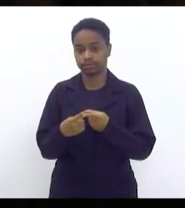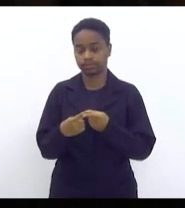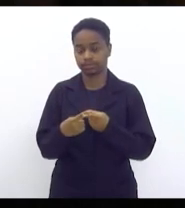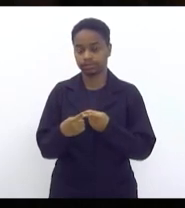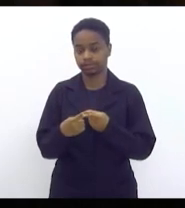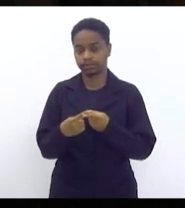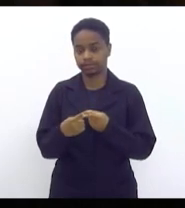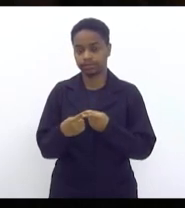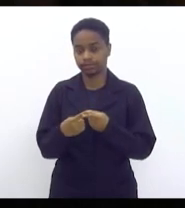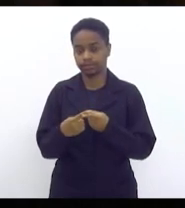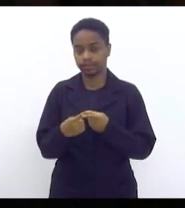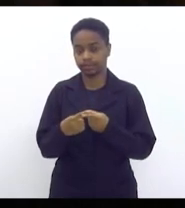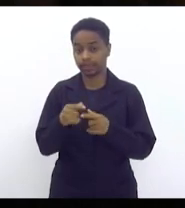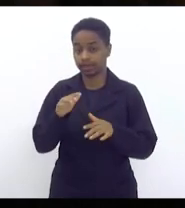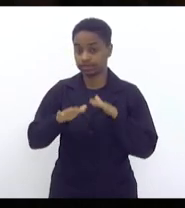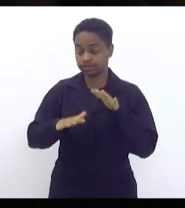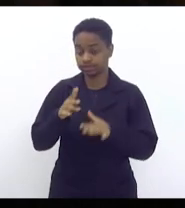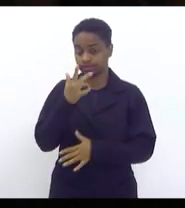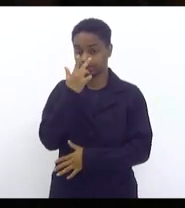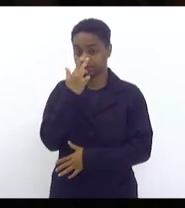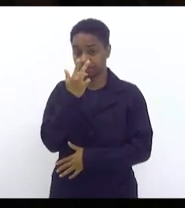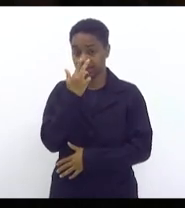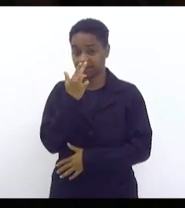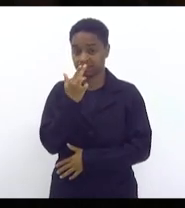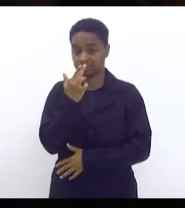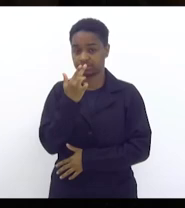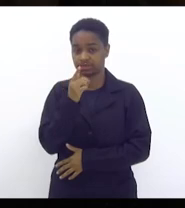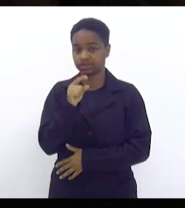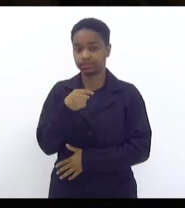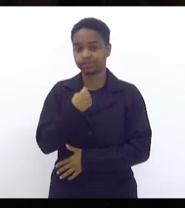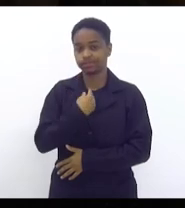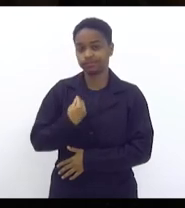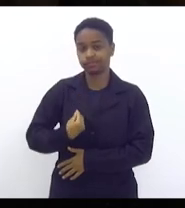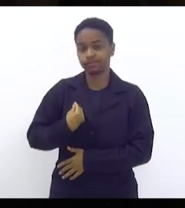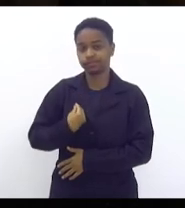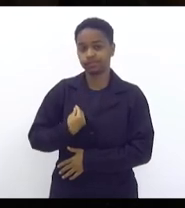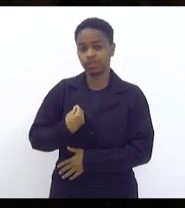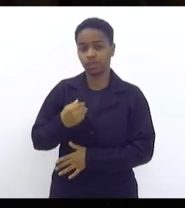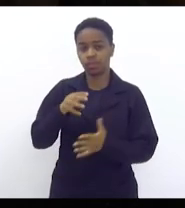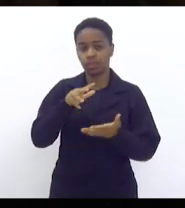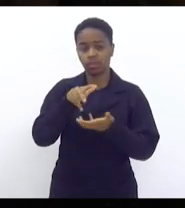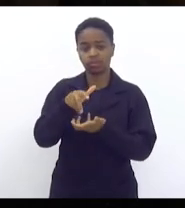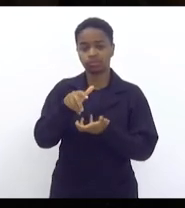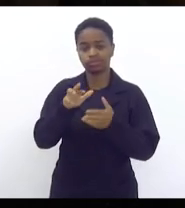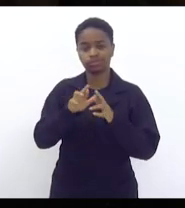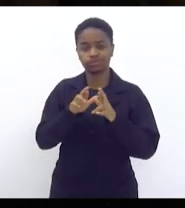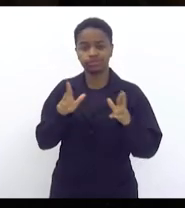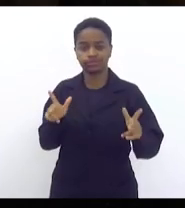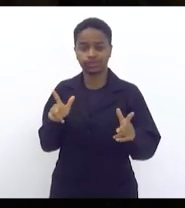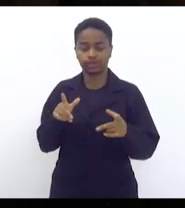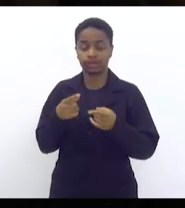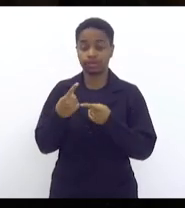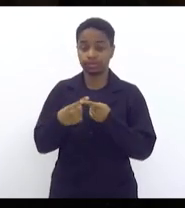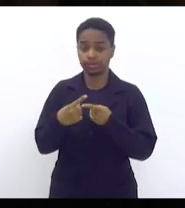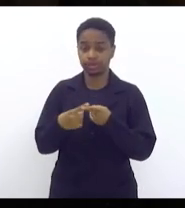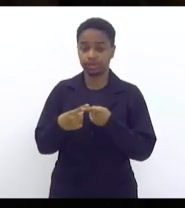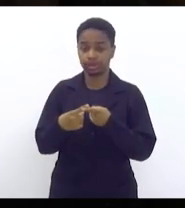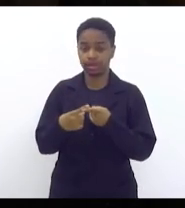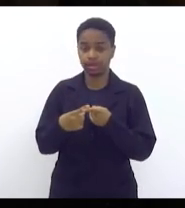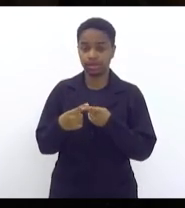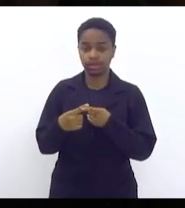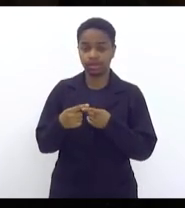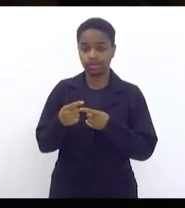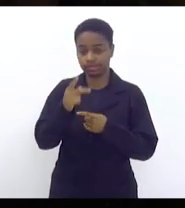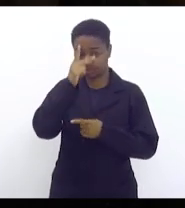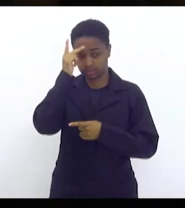parece, muitas vezes, que a gente está vivendo em outro mundo. O que se mais gosta de apresentar